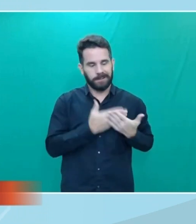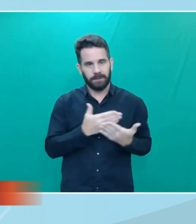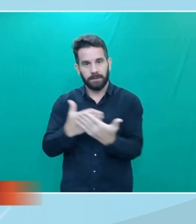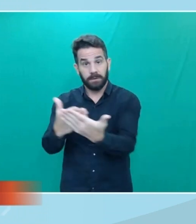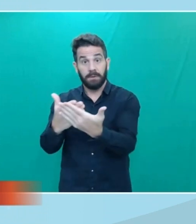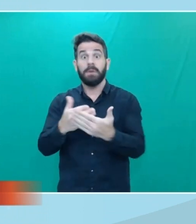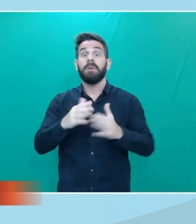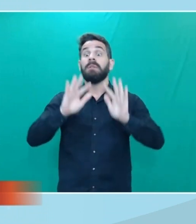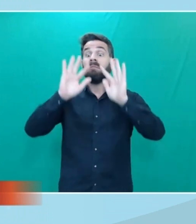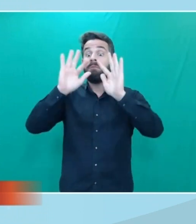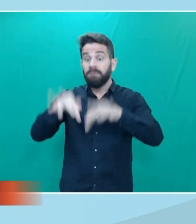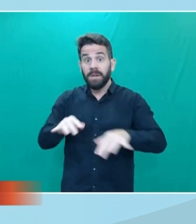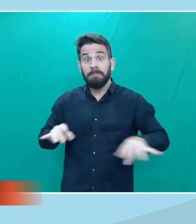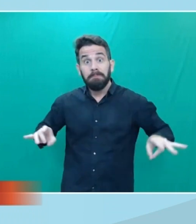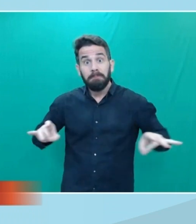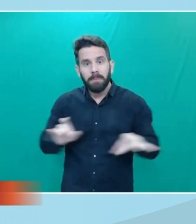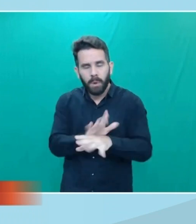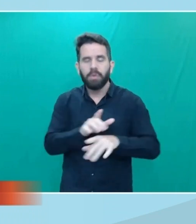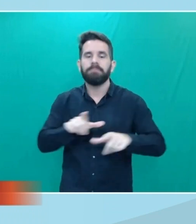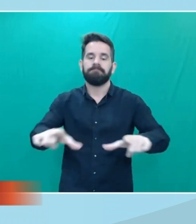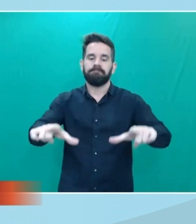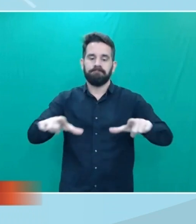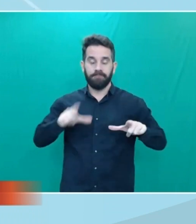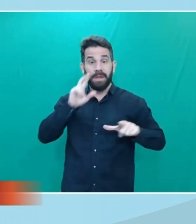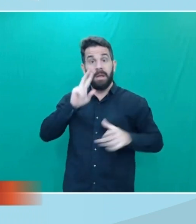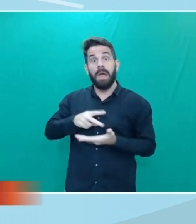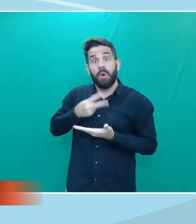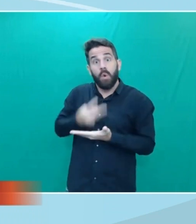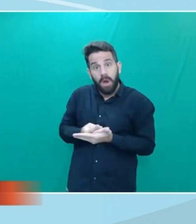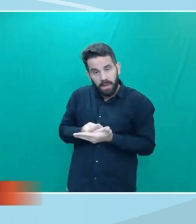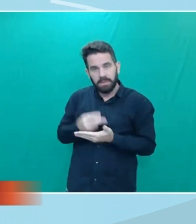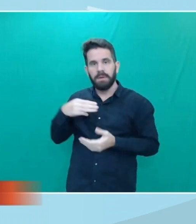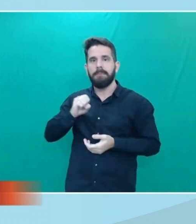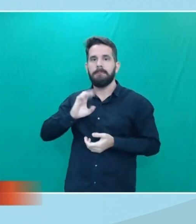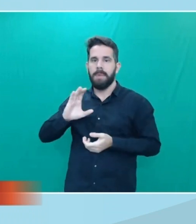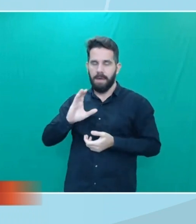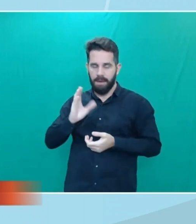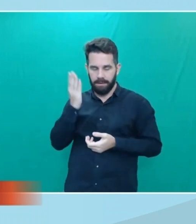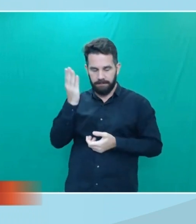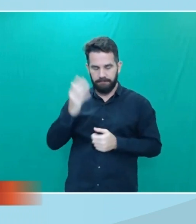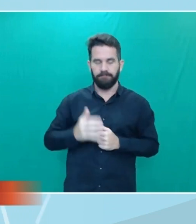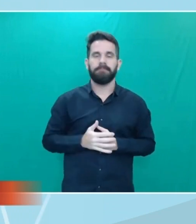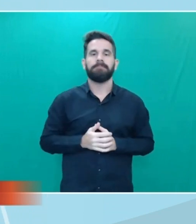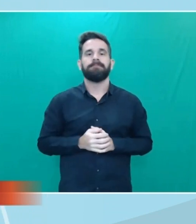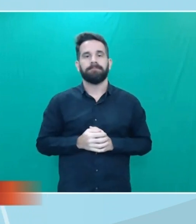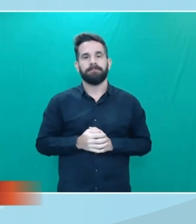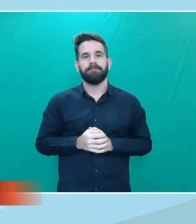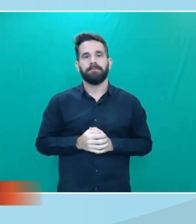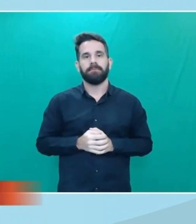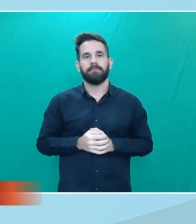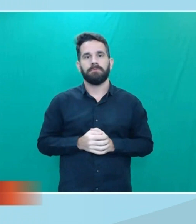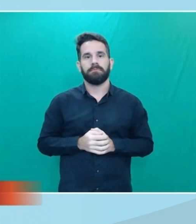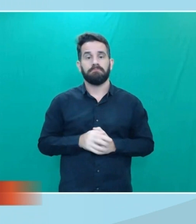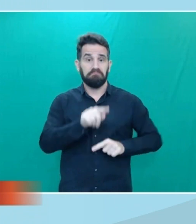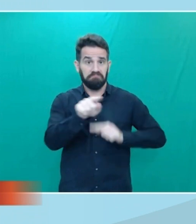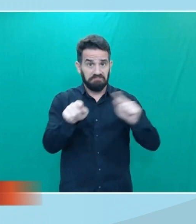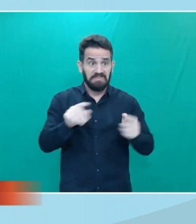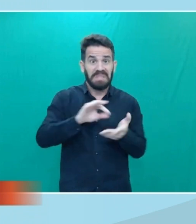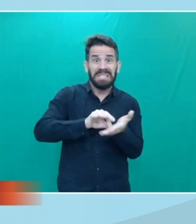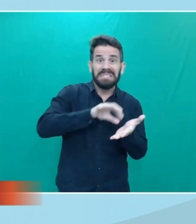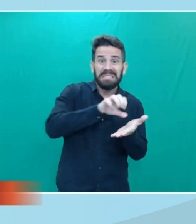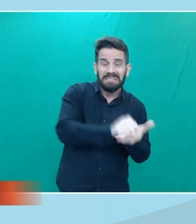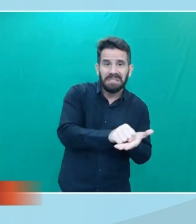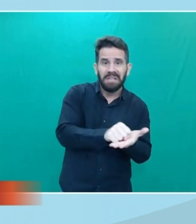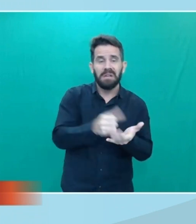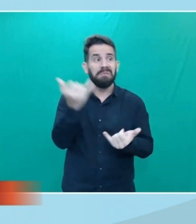curso recebe um certificado reconhecido pelo Ministério da Educação. Para fazer a sua inscrição, para saber